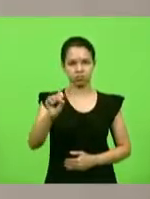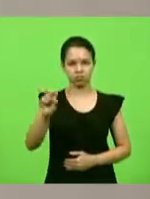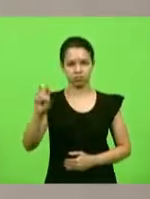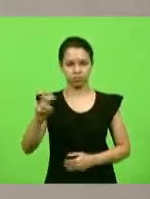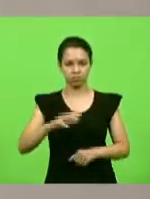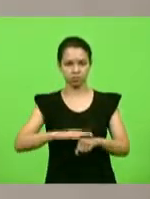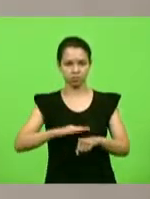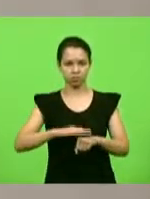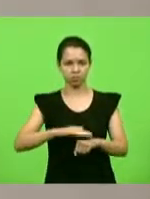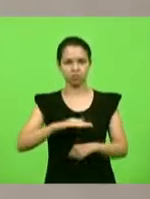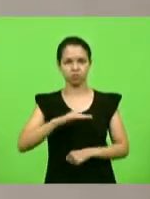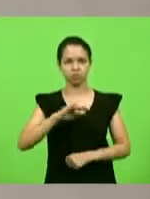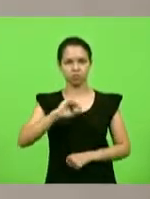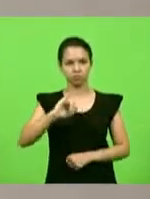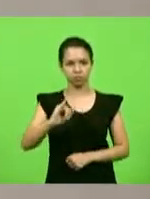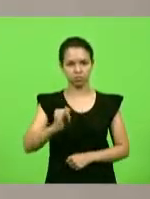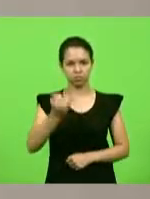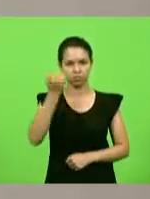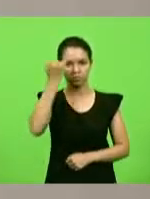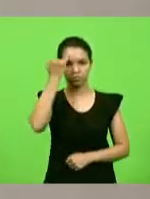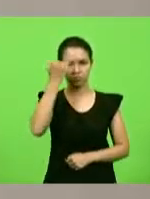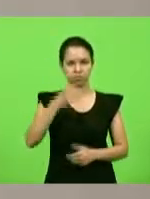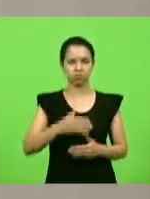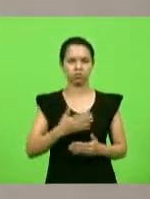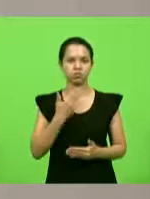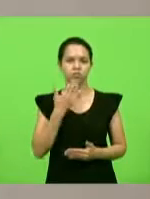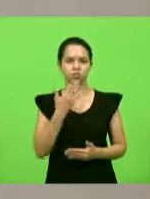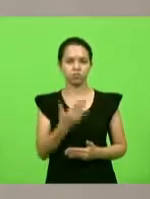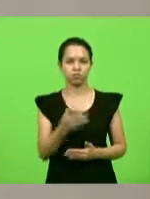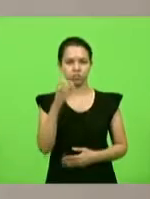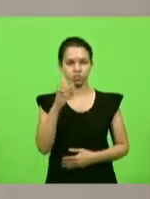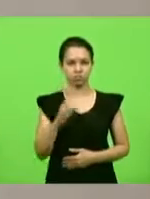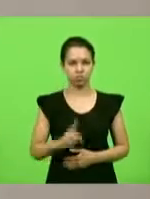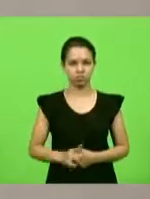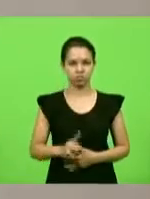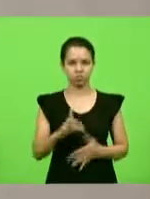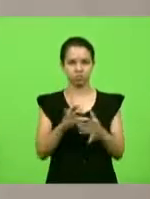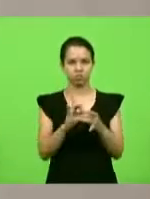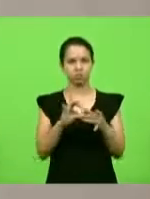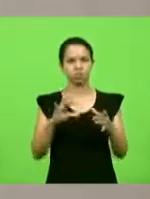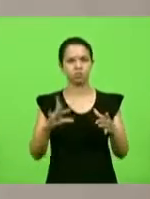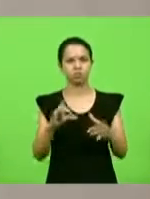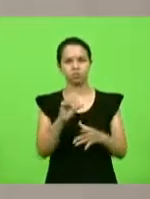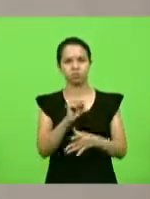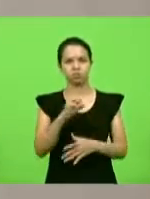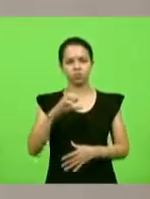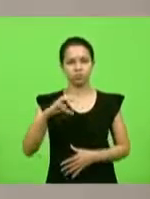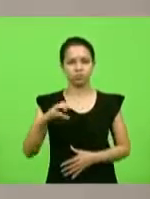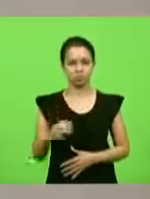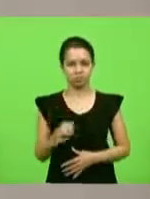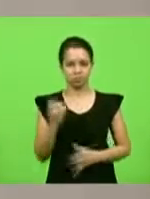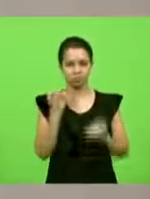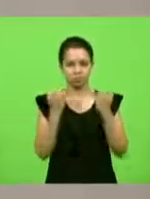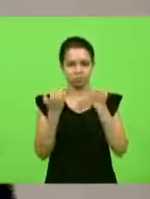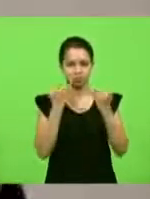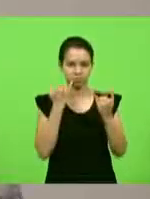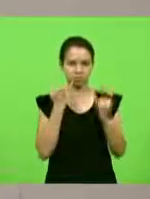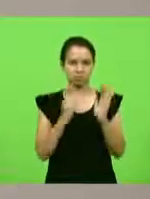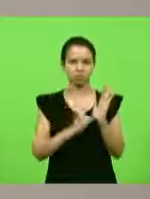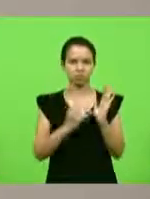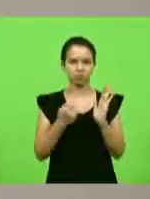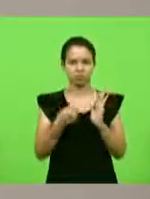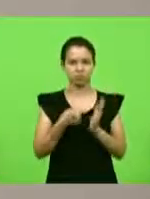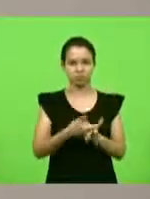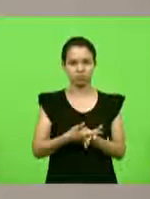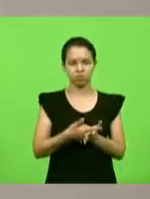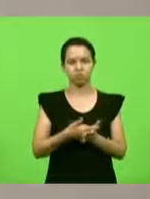Mioto, solicitando à diretora do Detran de Santa Catarina informações acerca da taxa de vistoria veicular. Em discussão. Não havendo quem queira